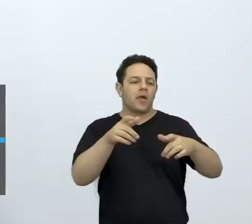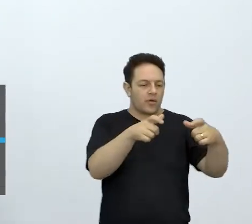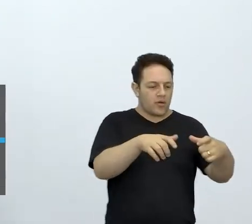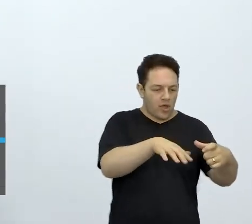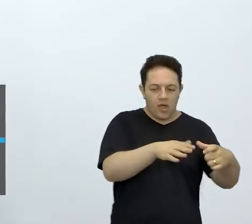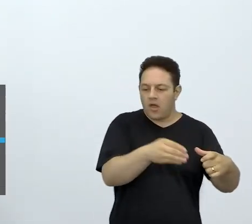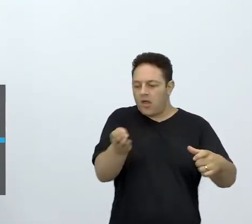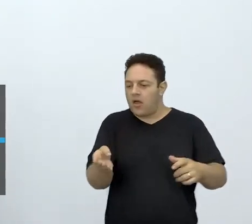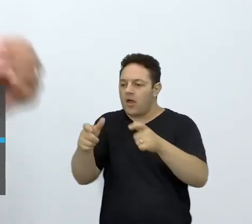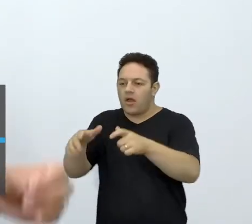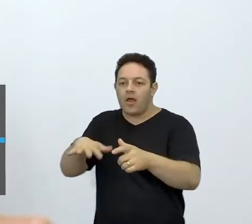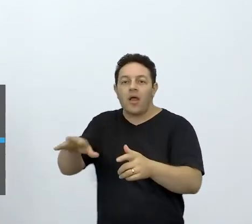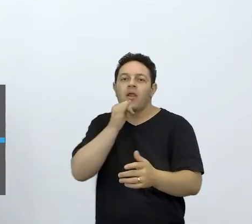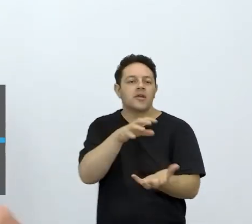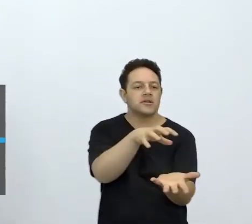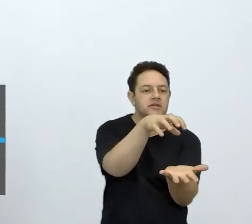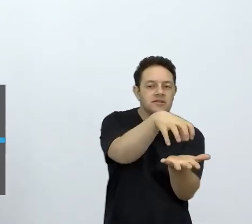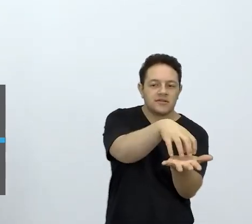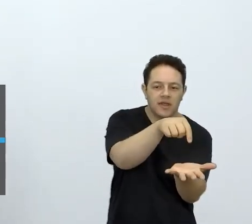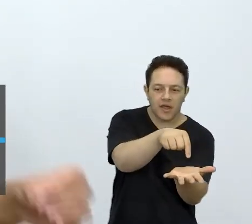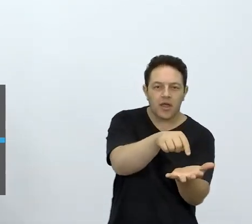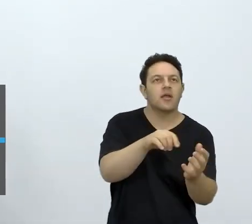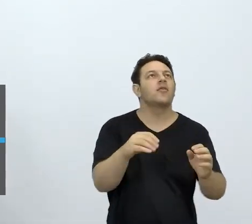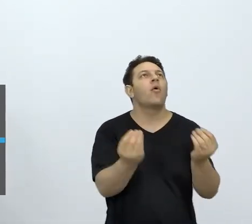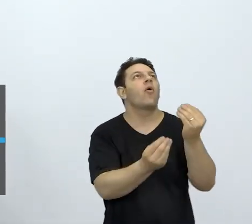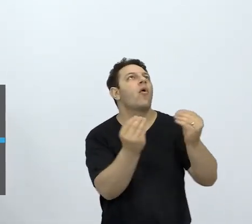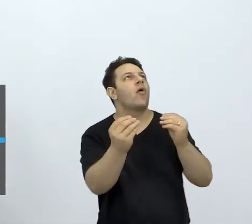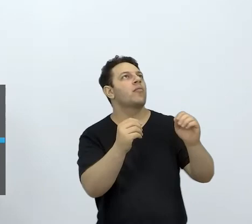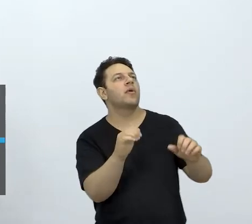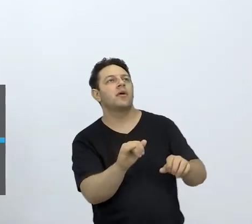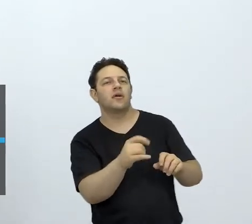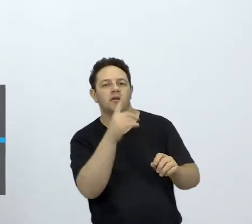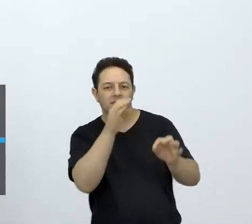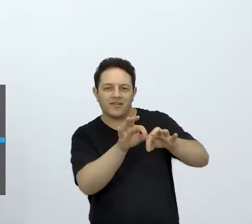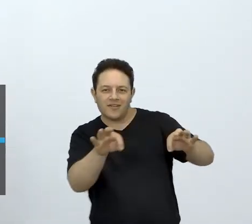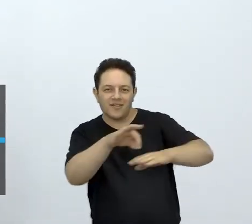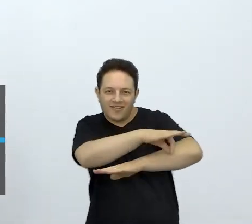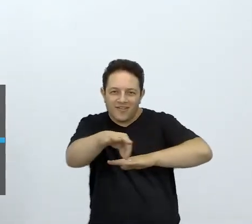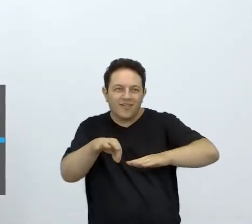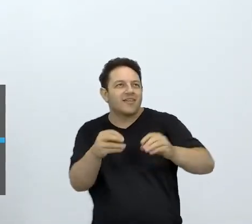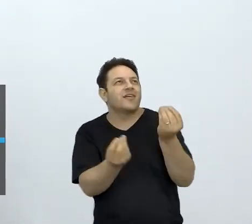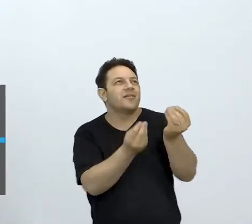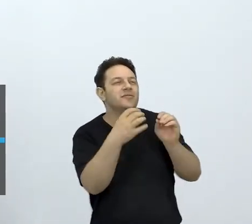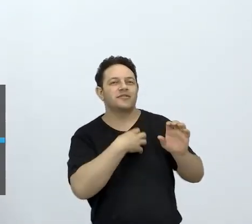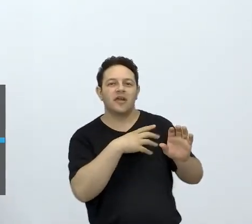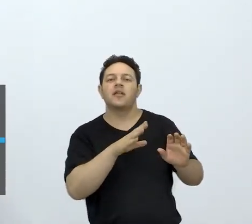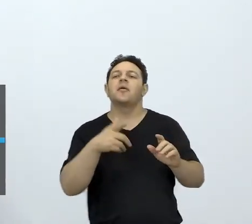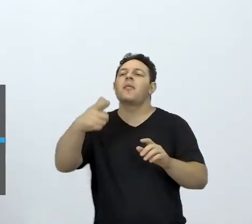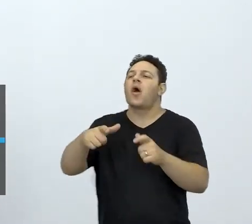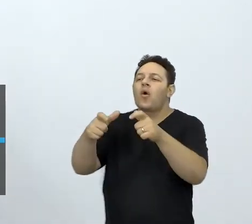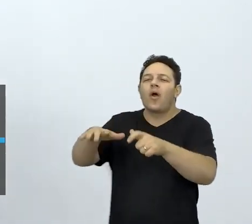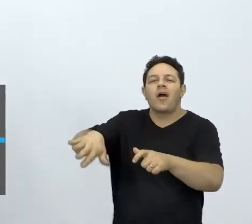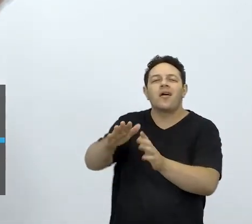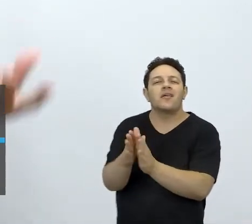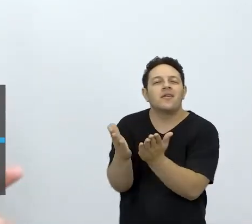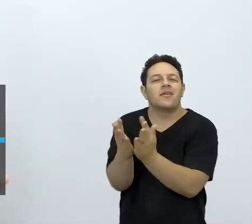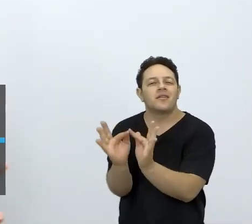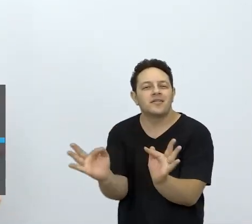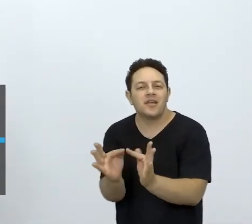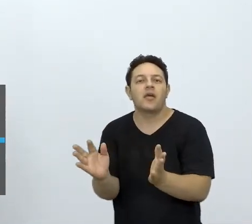a arquitetura do centro, a arquitetura das periferias. Se nós vamos, né, para a zona rural ou se